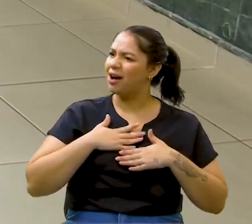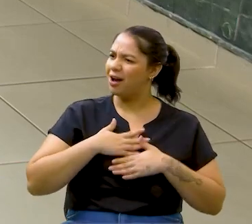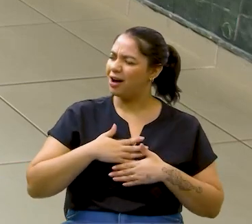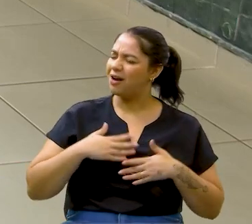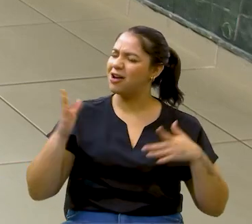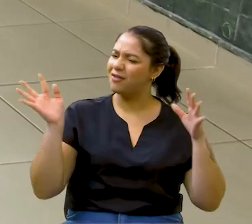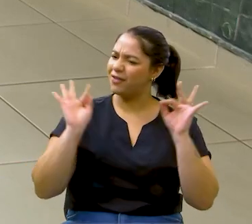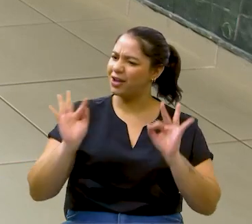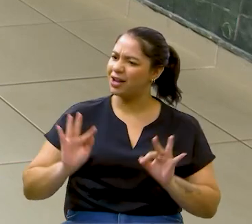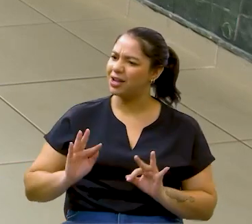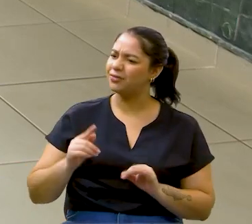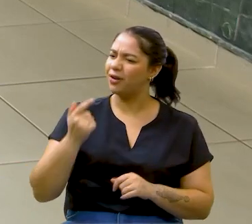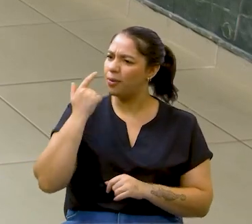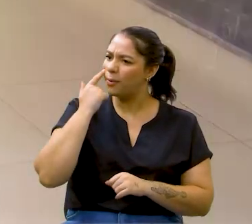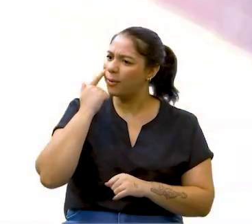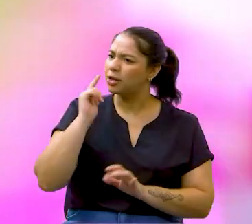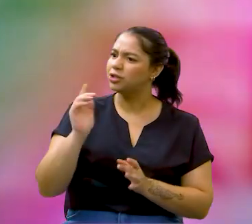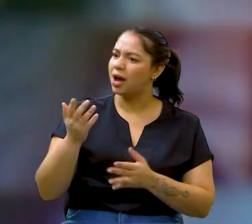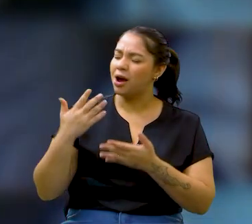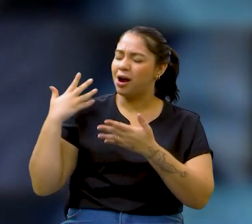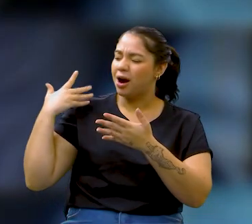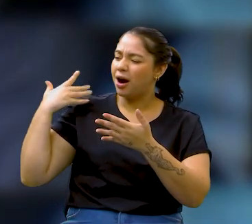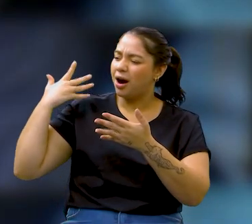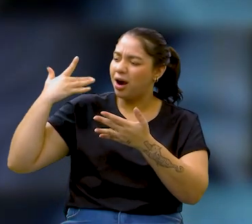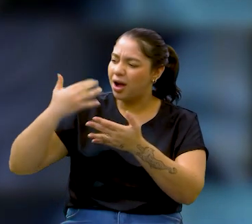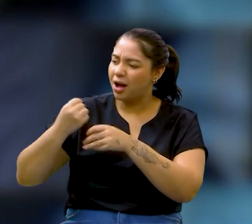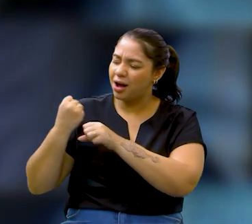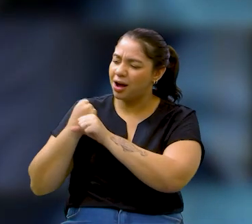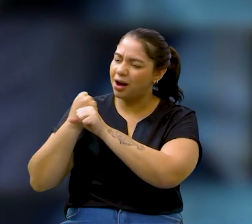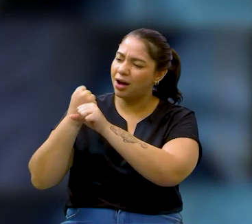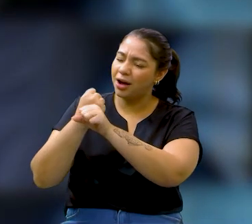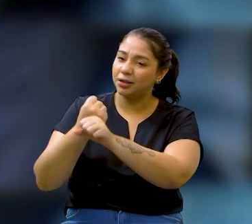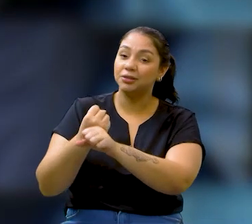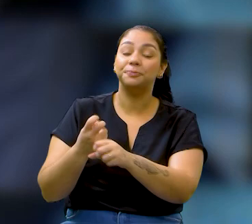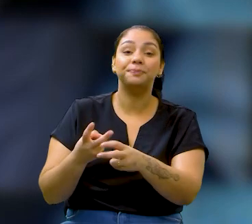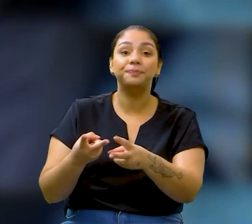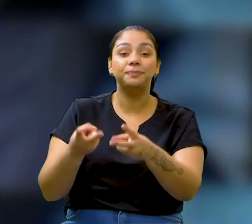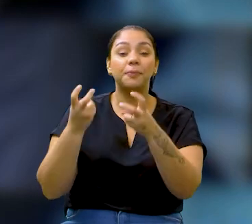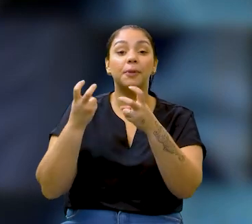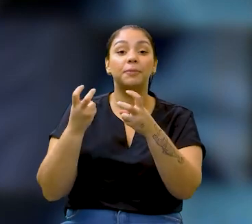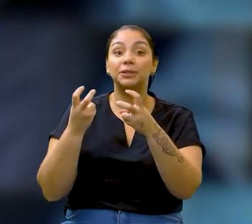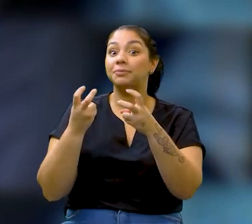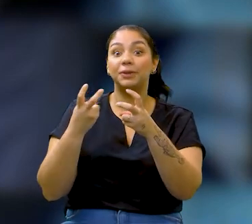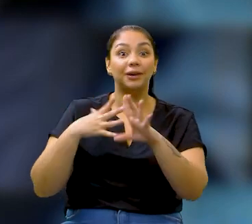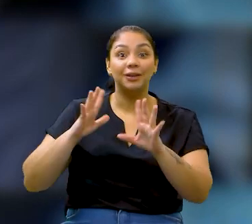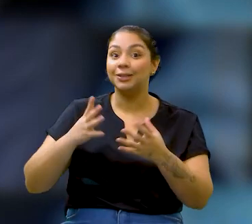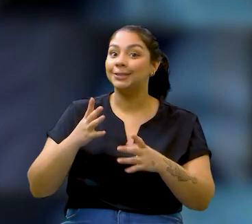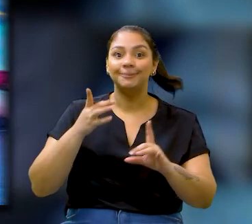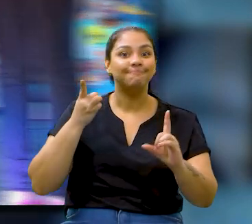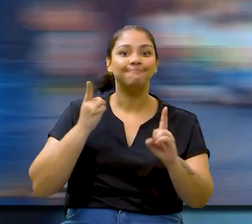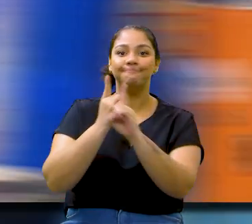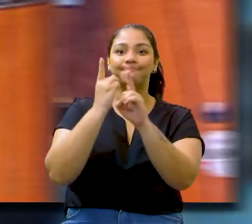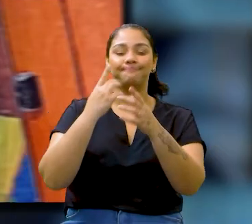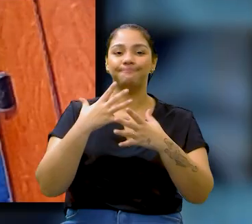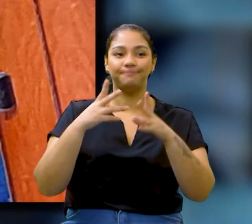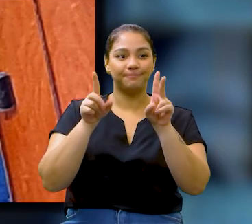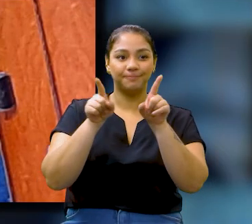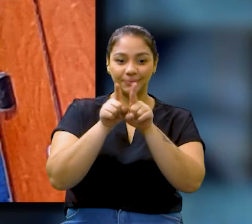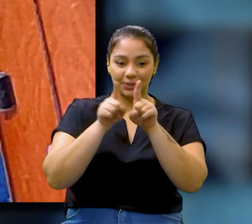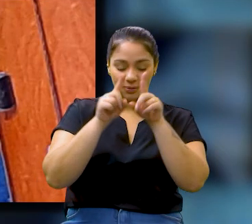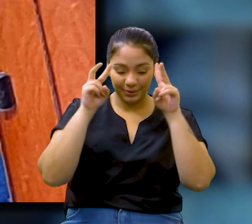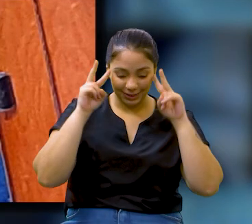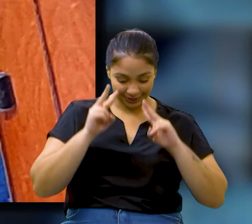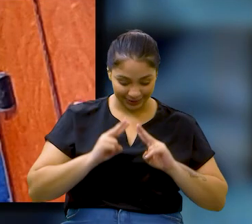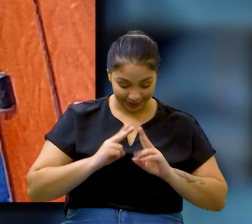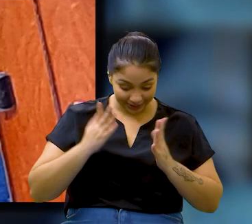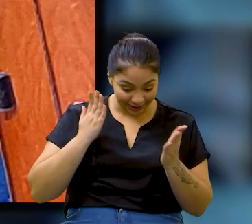momento muito em que vocês passaram ali anos com aquela criança, com aquele adolescente, vendo eles se encontrarem de alguma